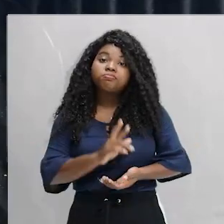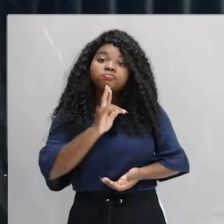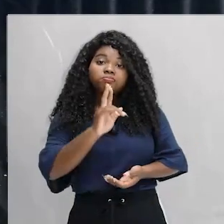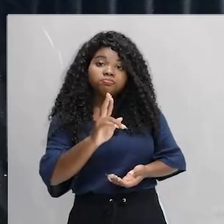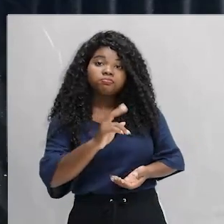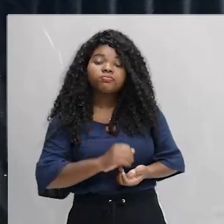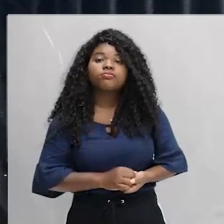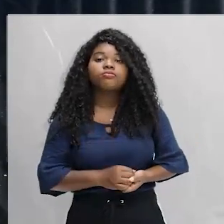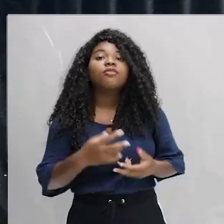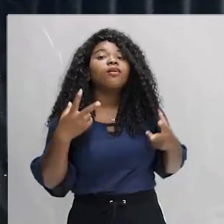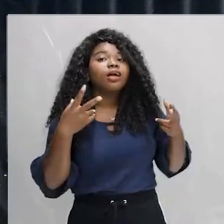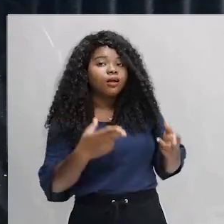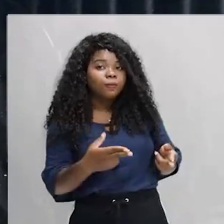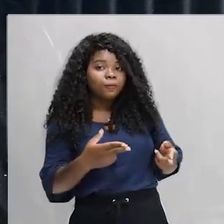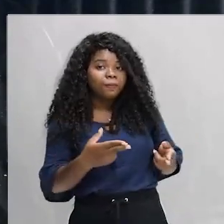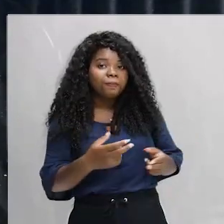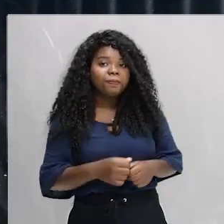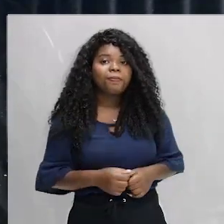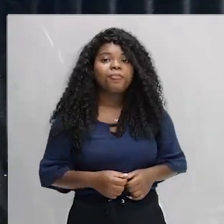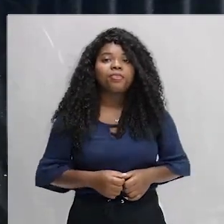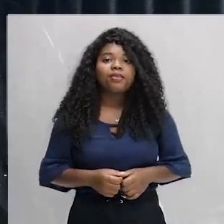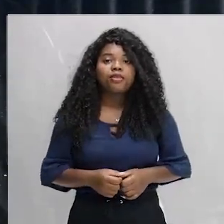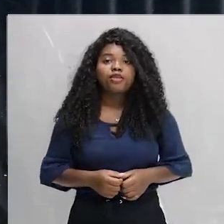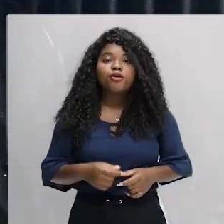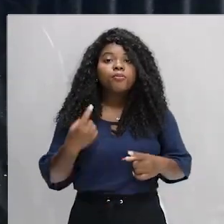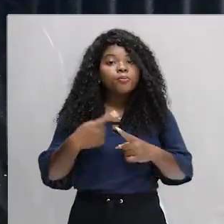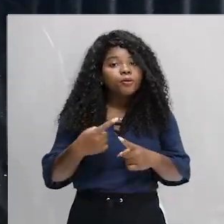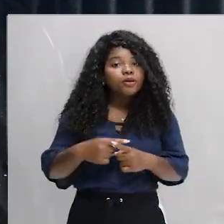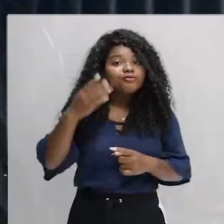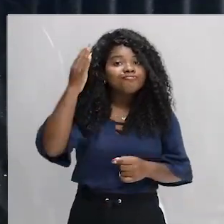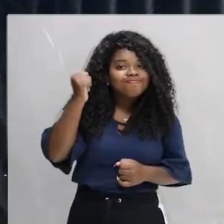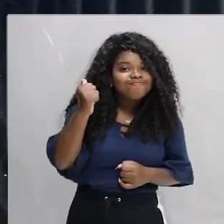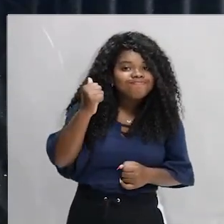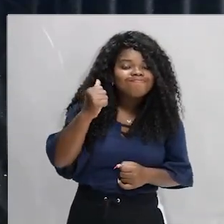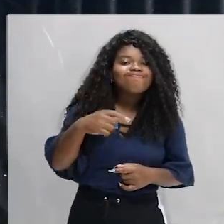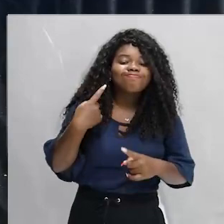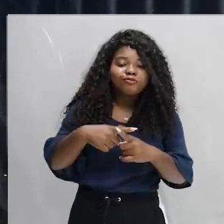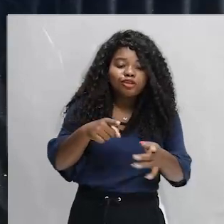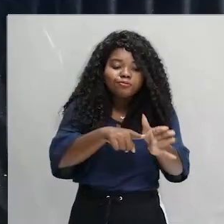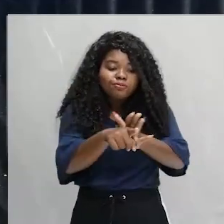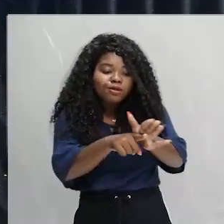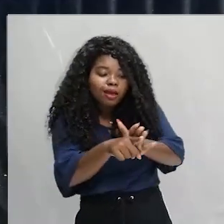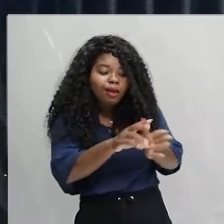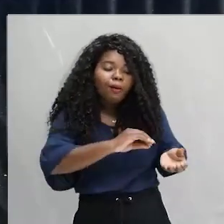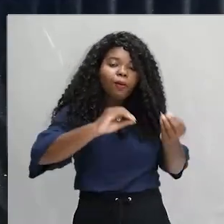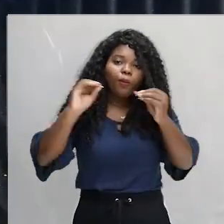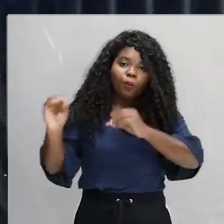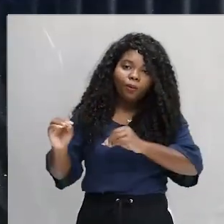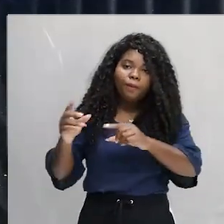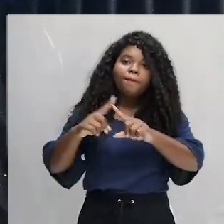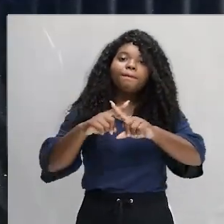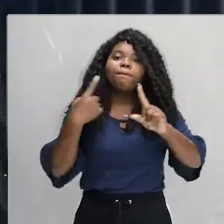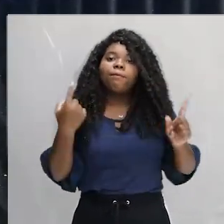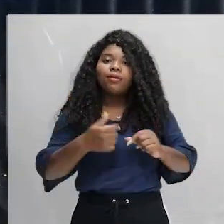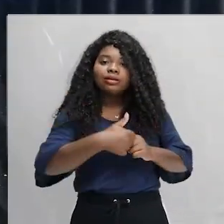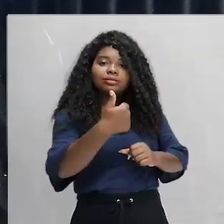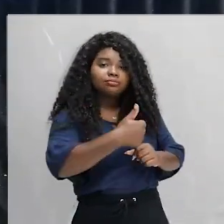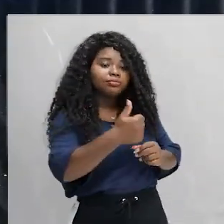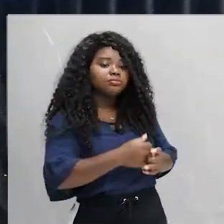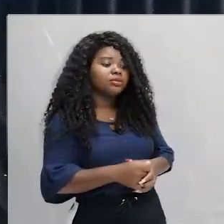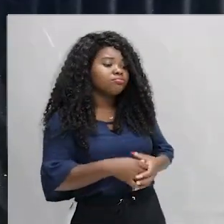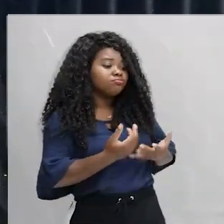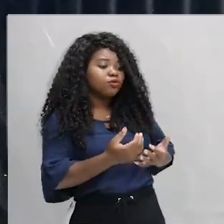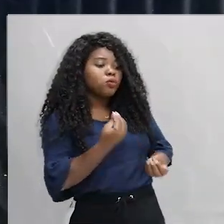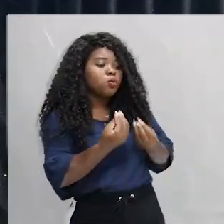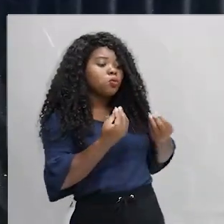para vocês. São a mesma pessoa, né? Eu vou te dizer porque eu sei que são a mesma pessoa, porque eu pesquisei e coloquei aí. Mas à primeira vista não dá para a